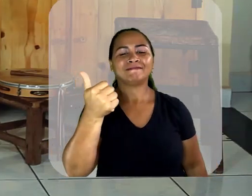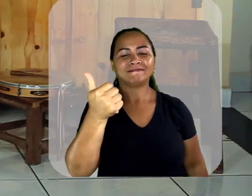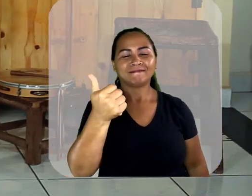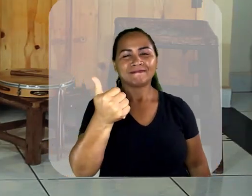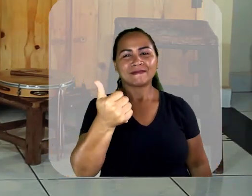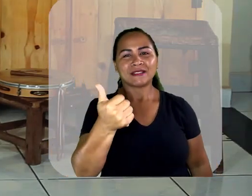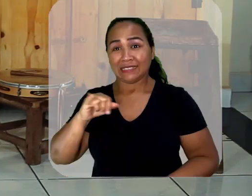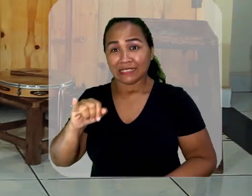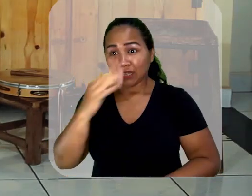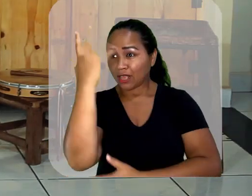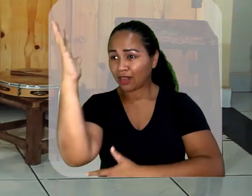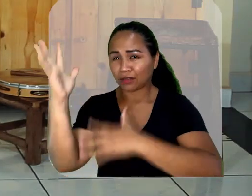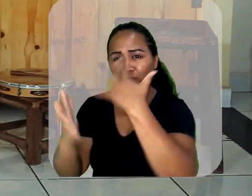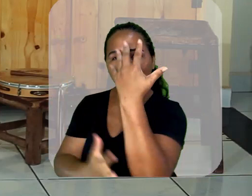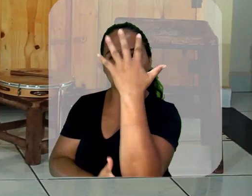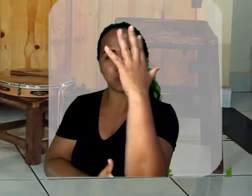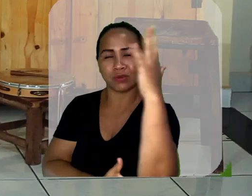manter. Se a